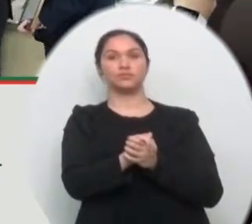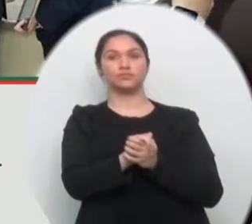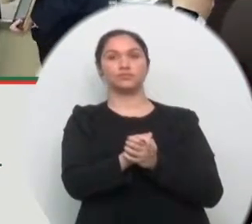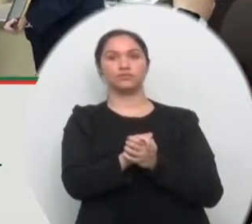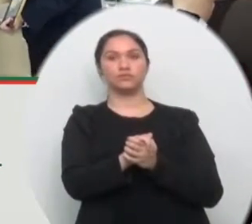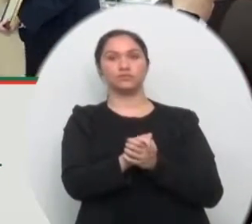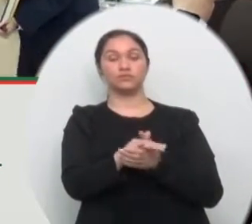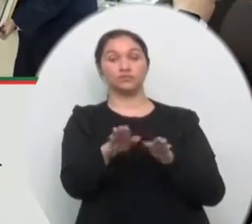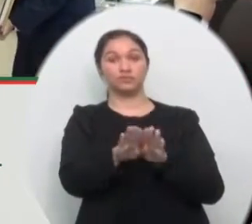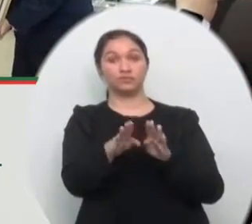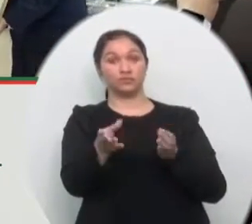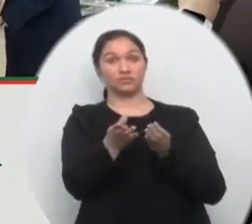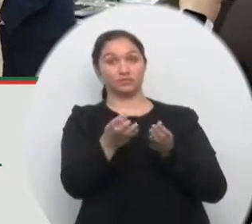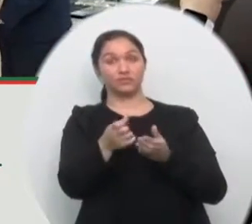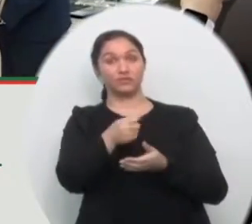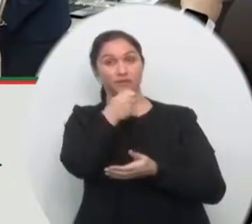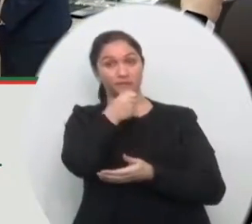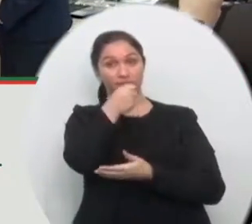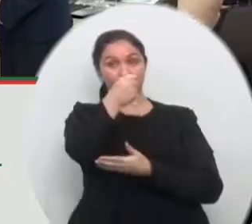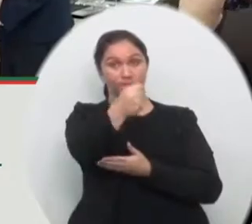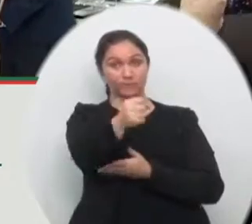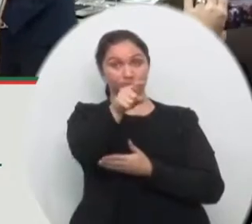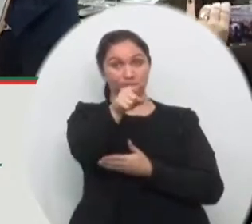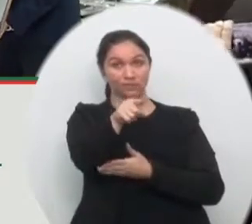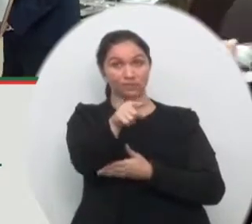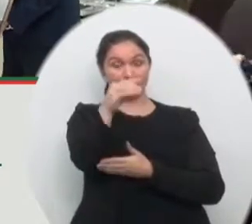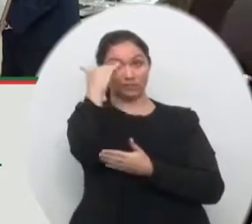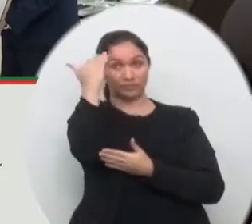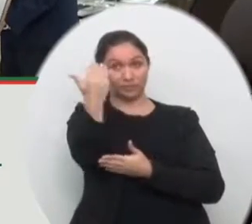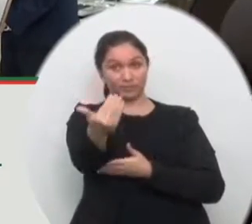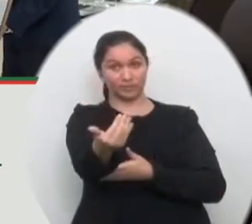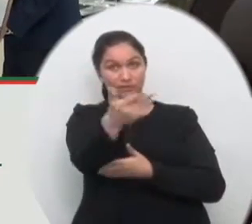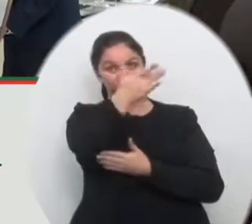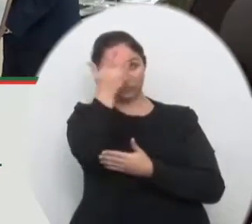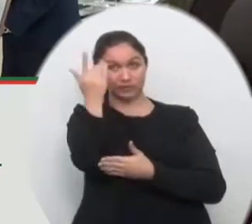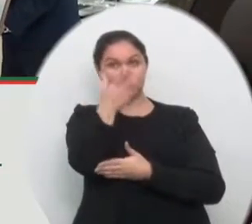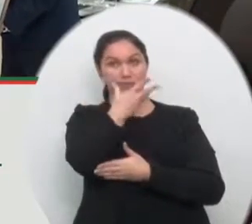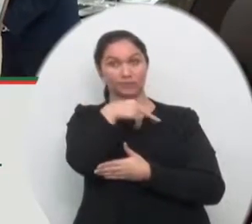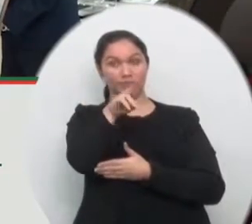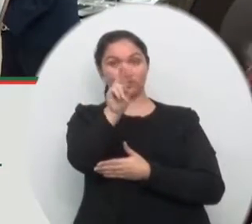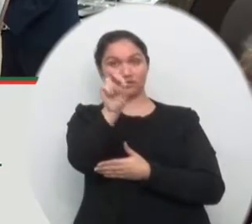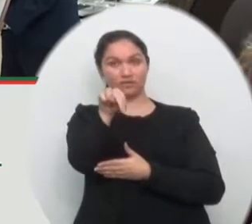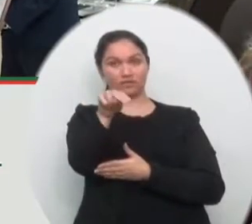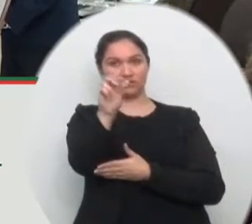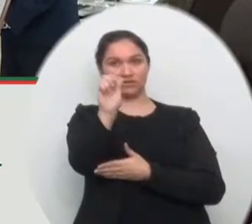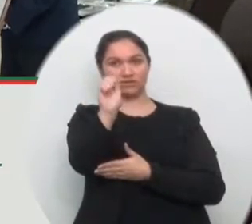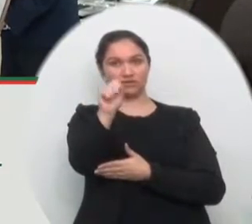Ok, também quero passar a palavra ao homenageado da moção, o Renan.